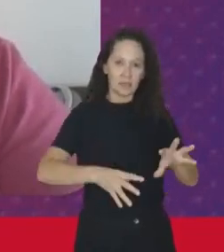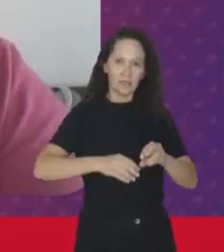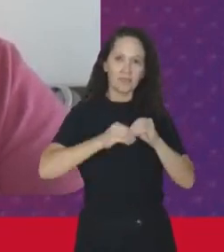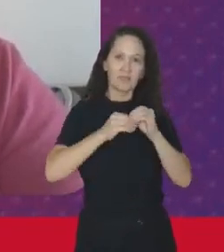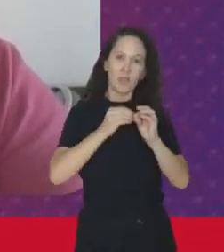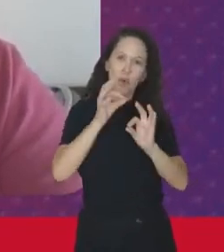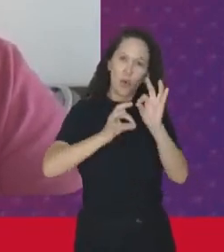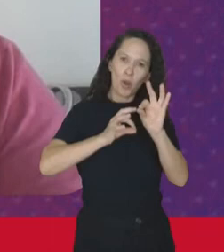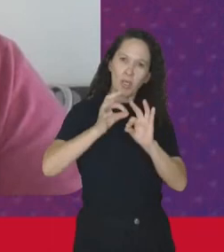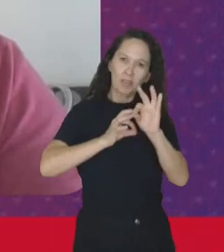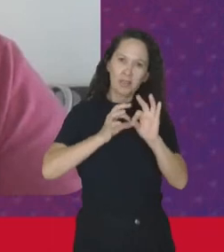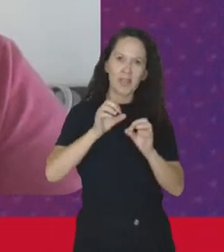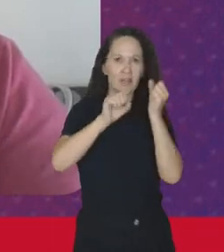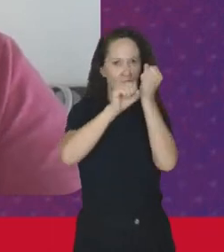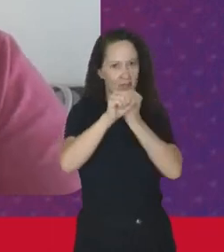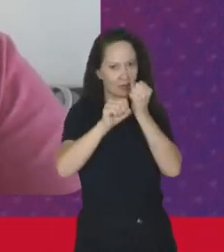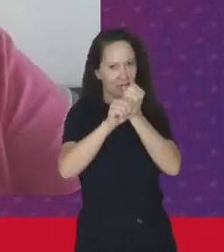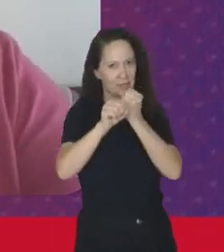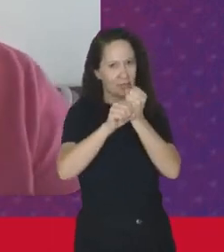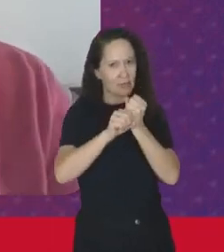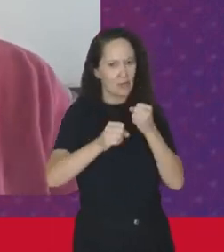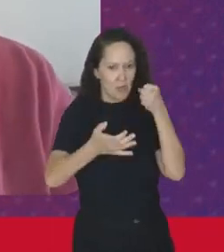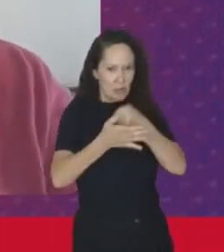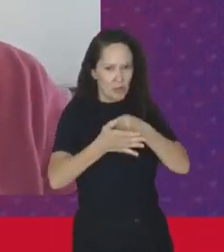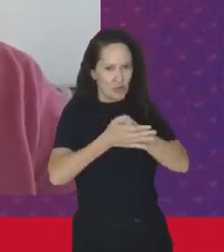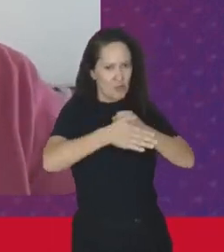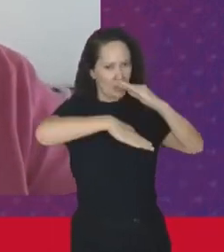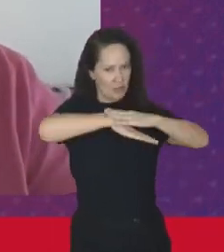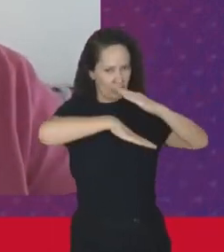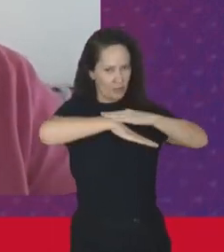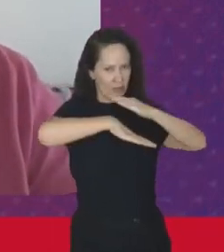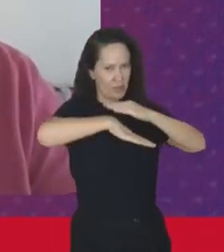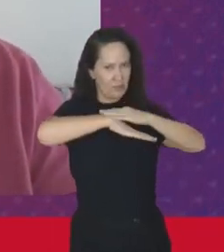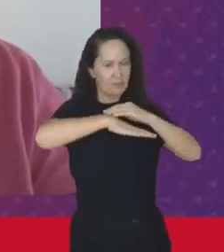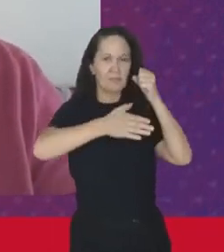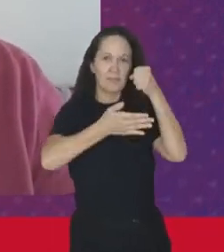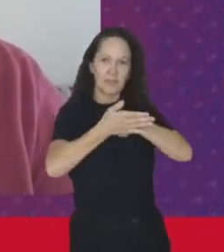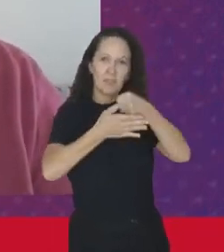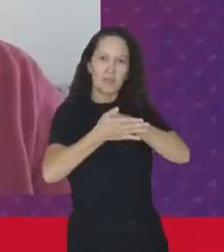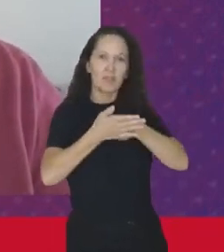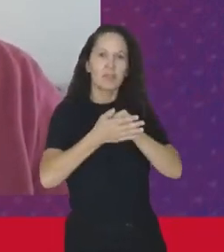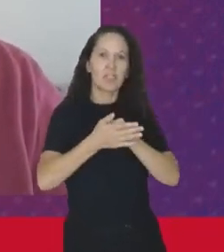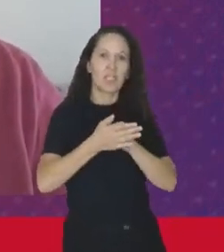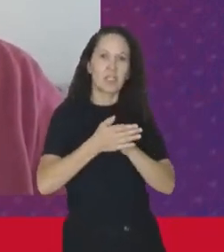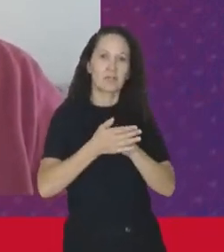incorporado na construção de uma luta emancipatória e na construção